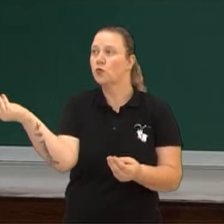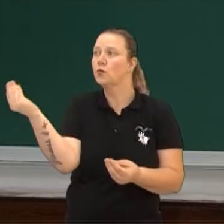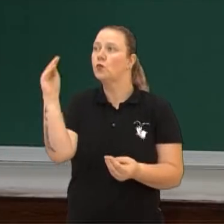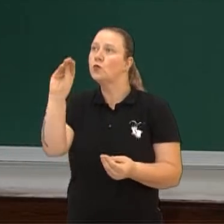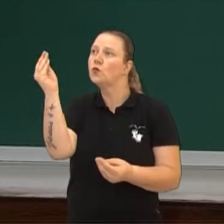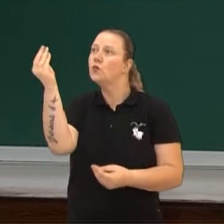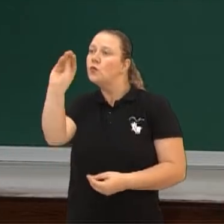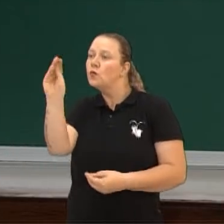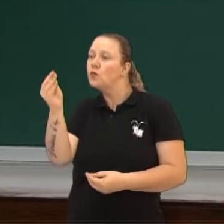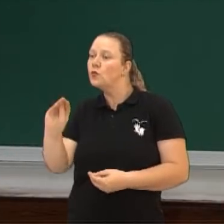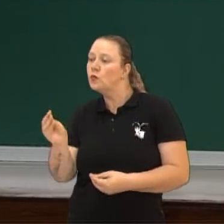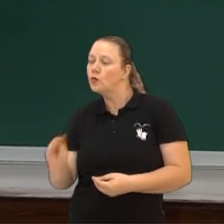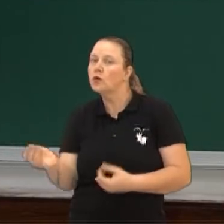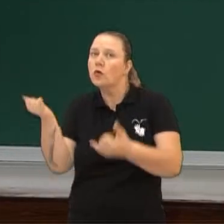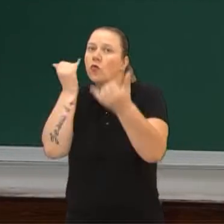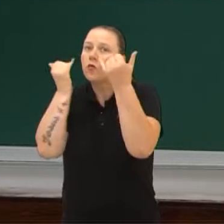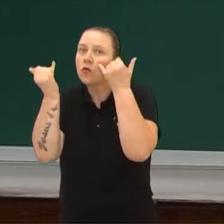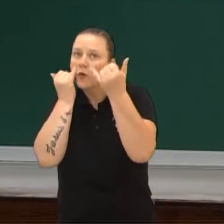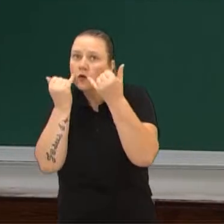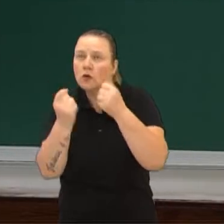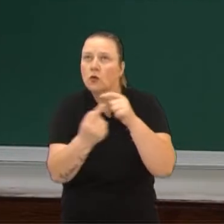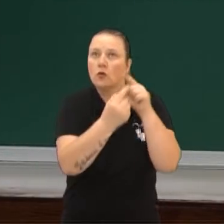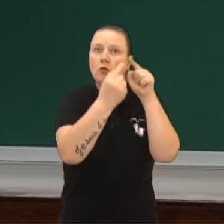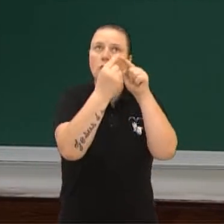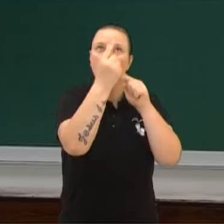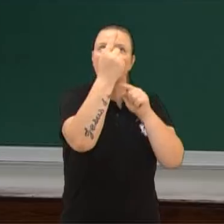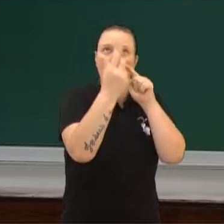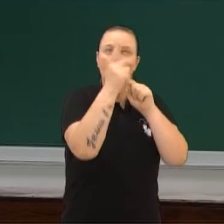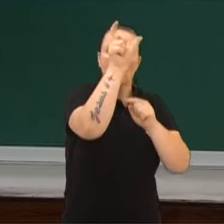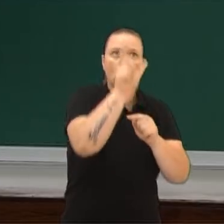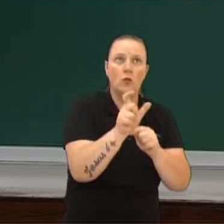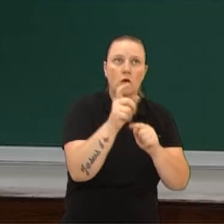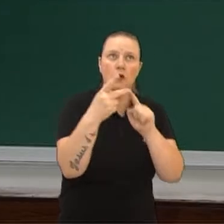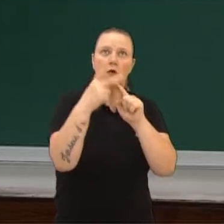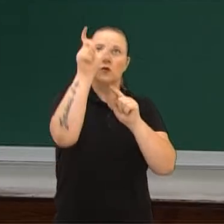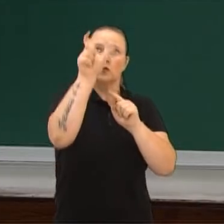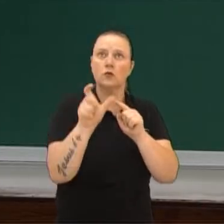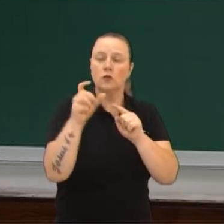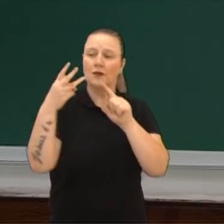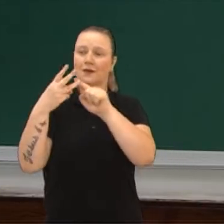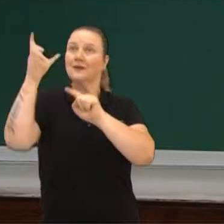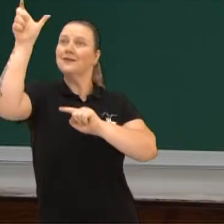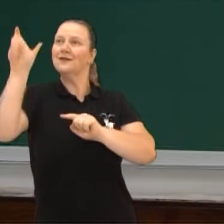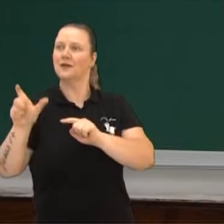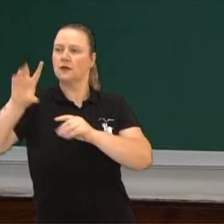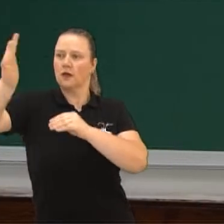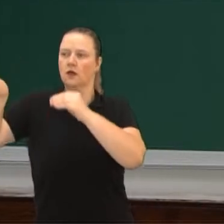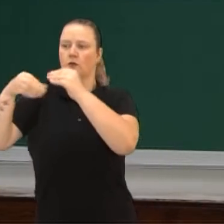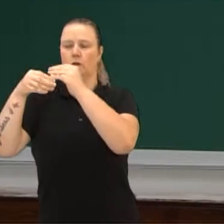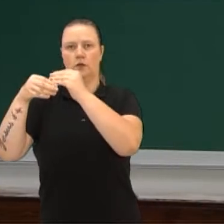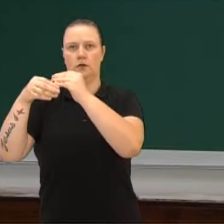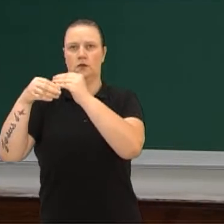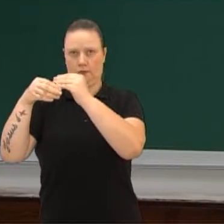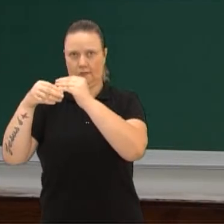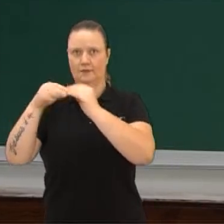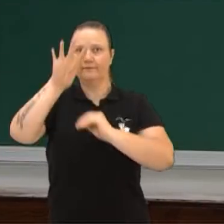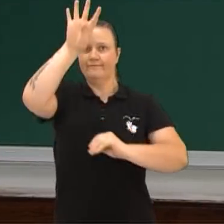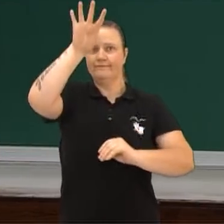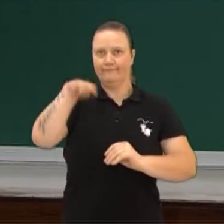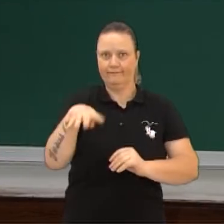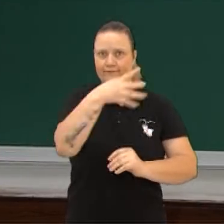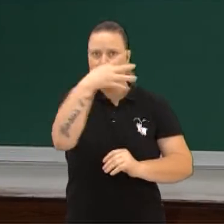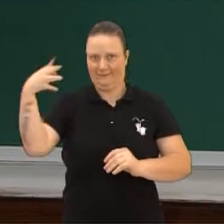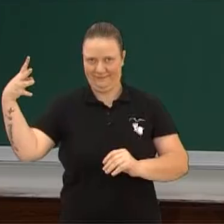acrescentamos mais, esse dado da população, e perceba que ela está verticalmente aqui ao lado da área, e ao lado